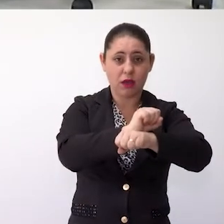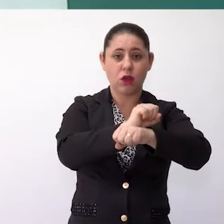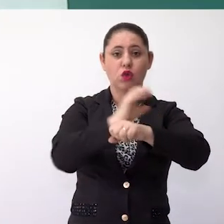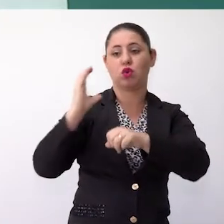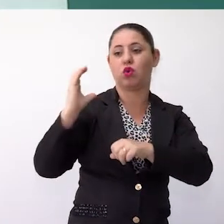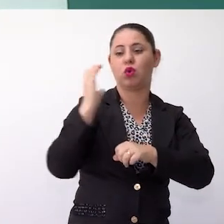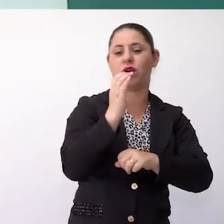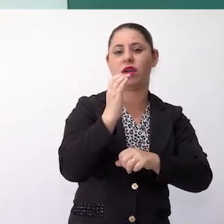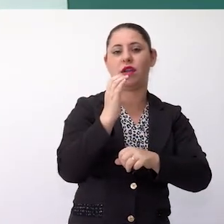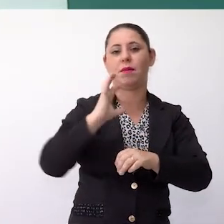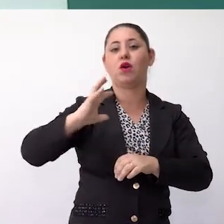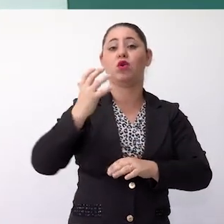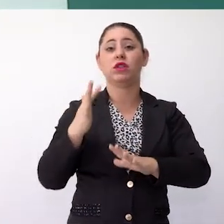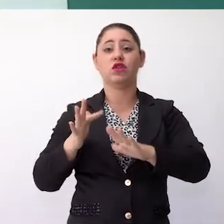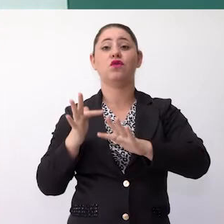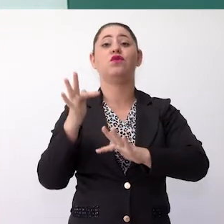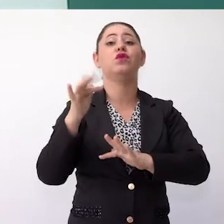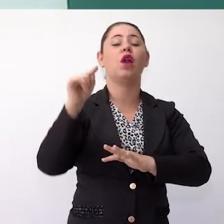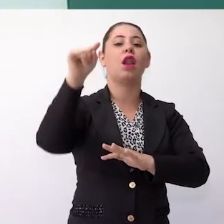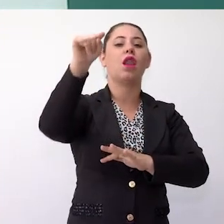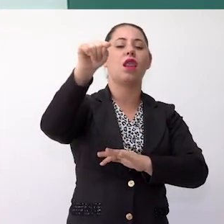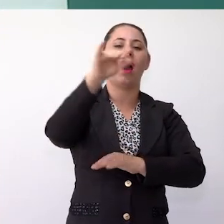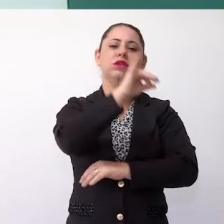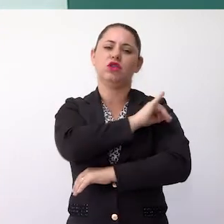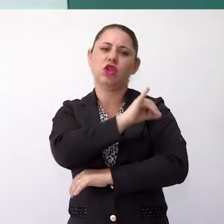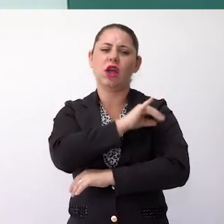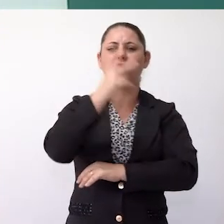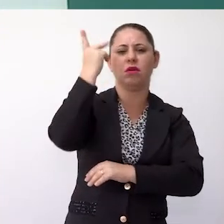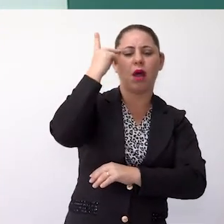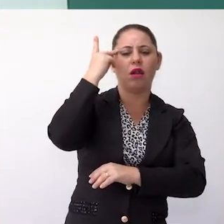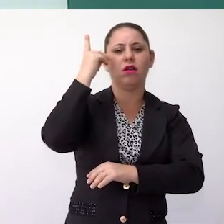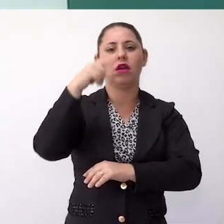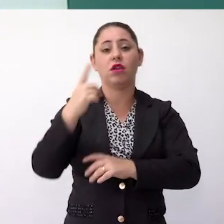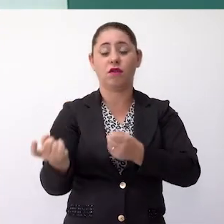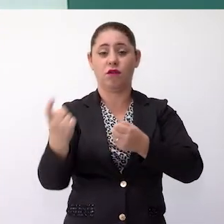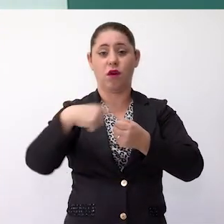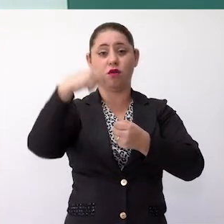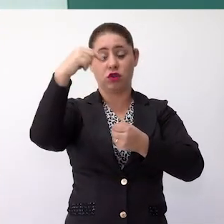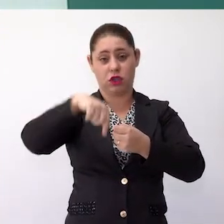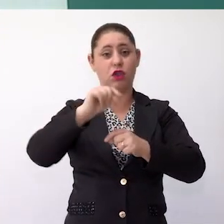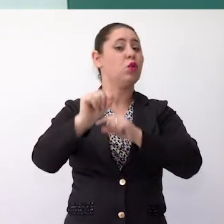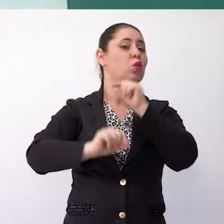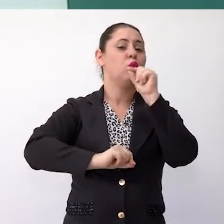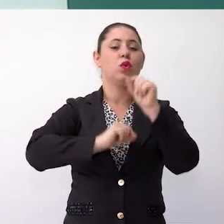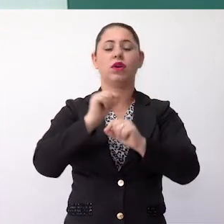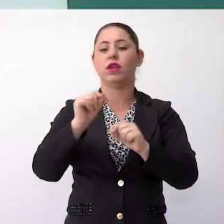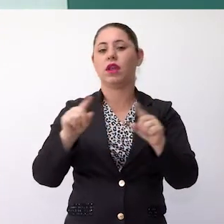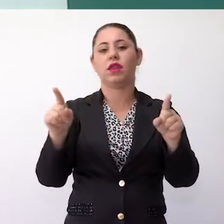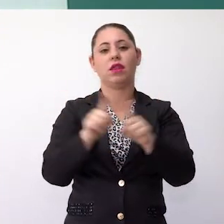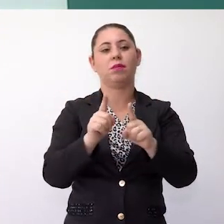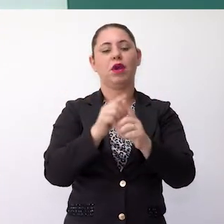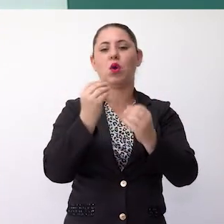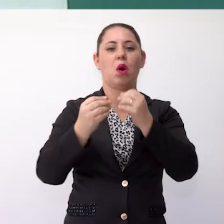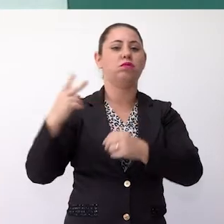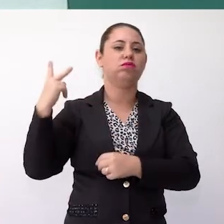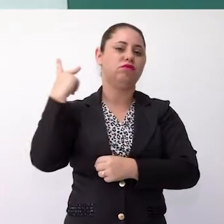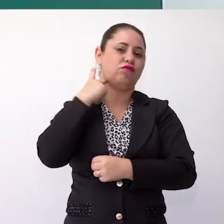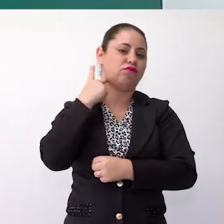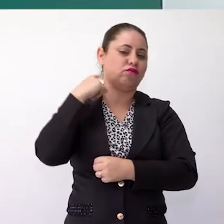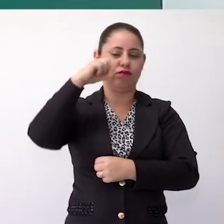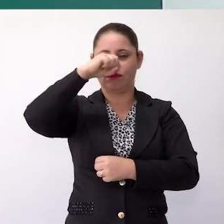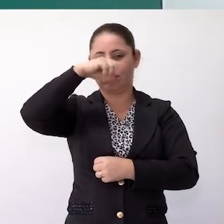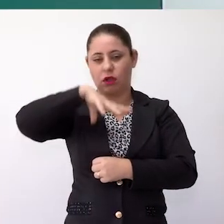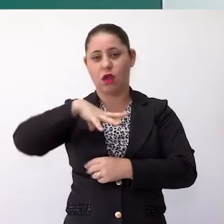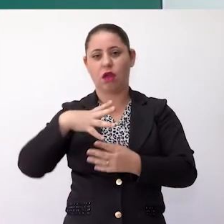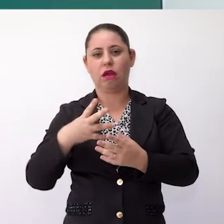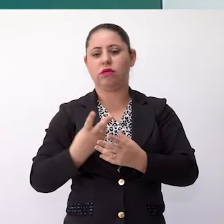crime capitalize, né, fazendo essa venda lá nos grandes centros e retorne para nós e para eles principalmente como violência. São milhões e milhões